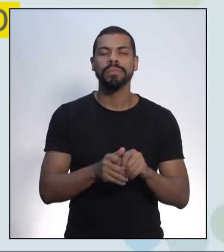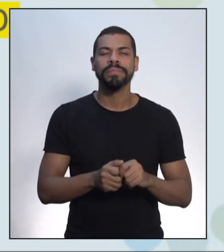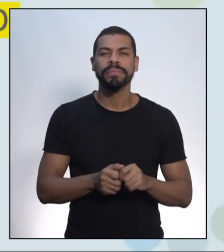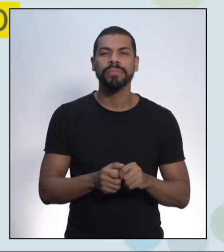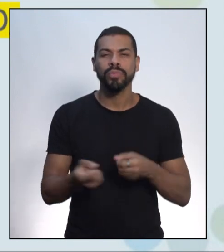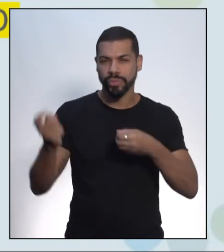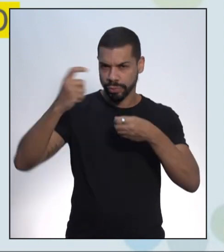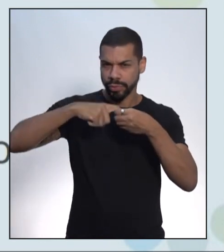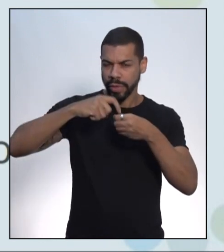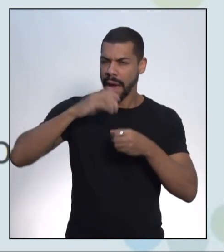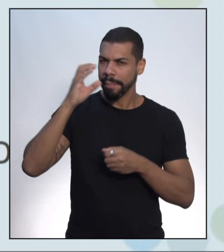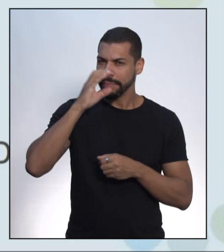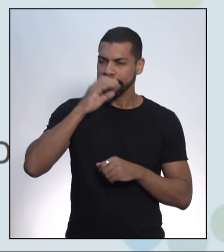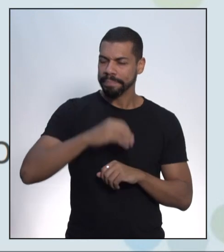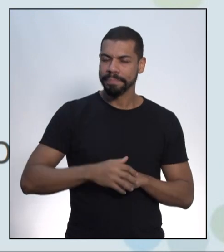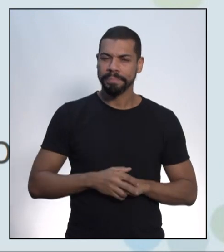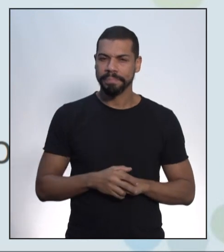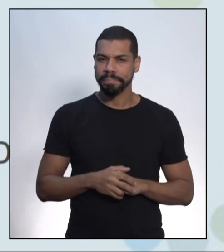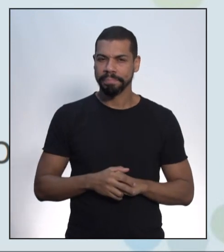aqui, por favor, no slide.